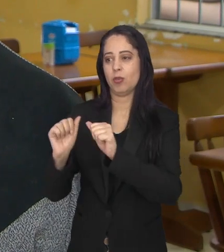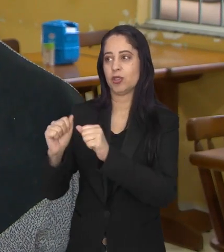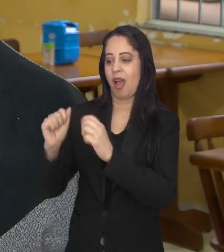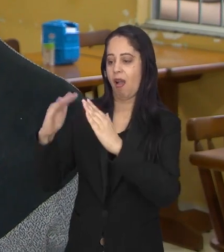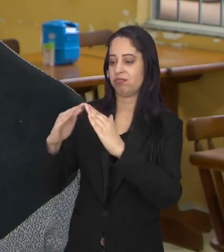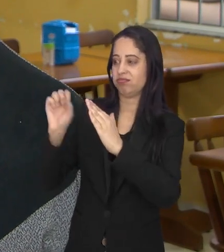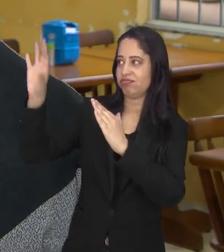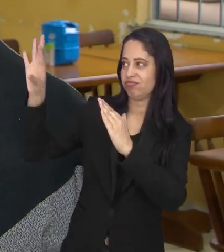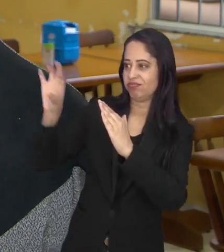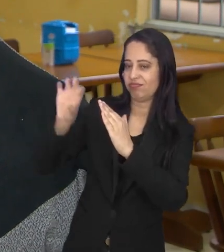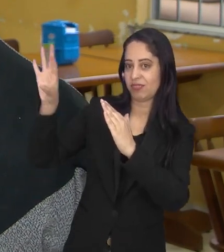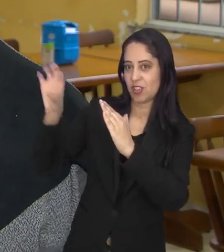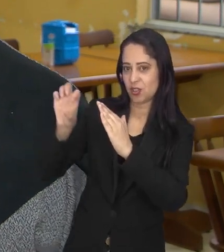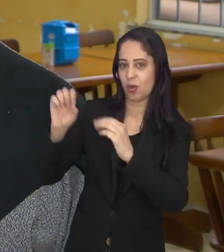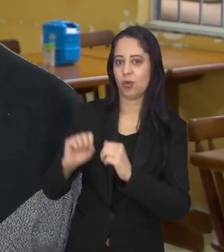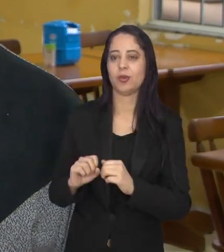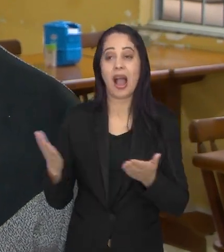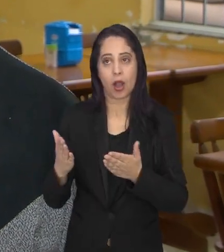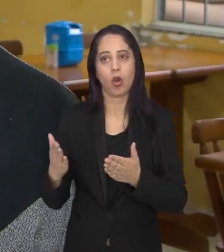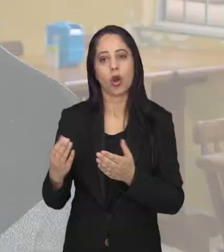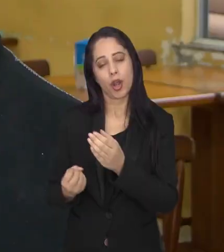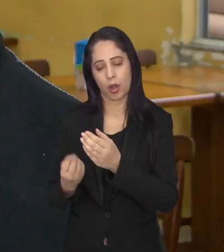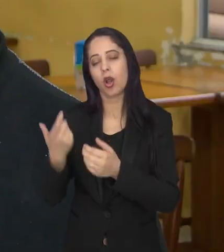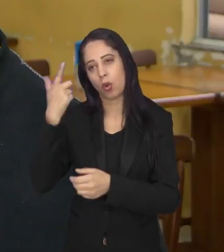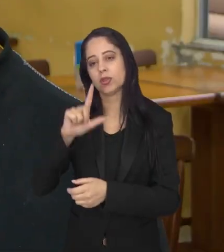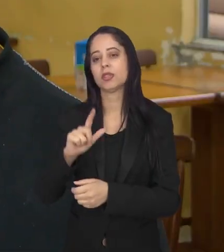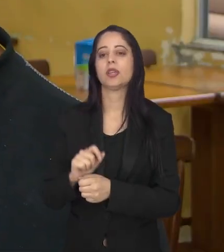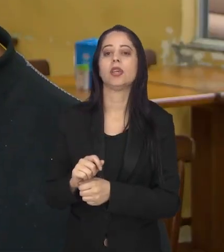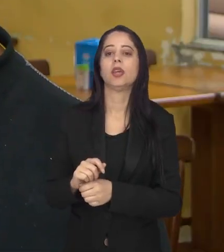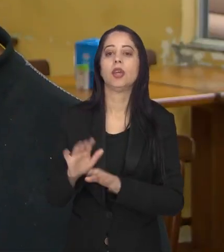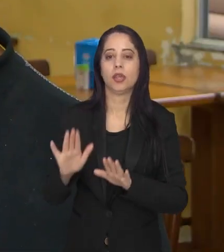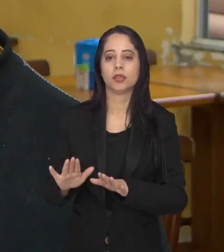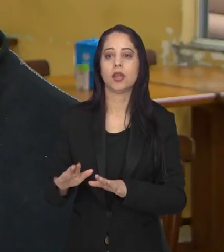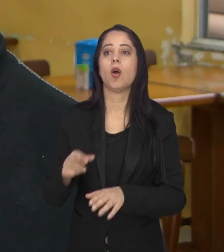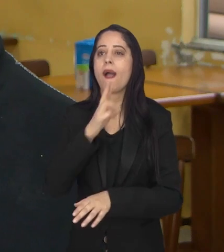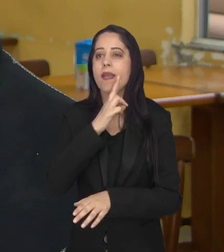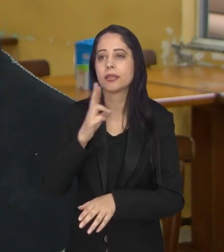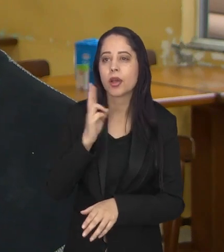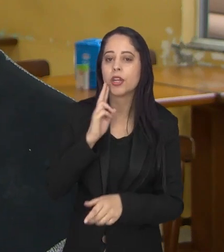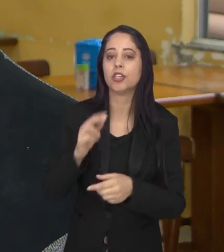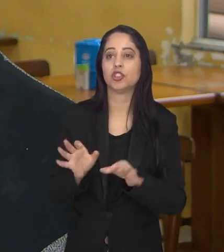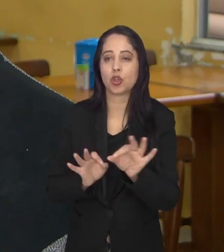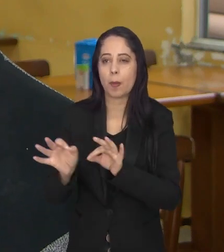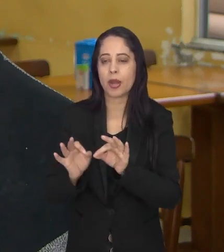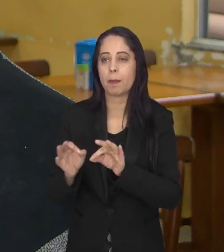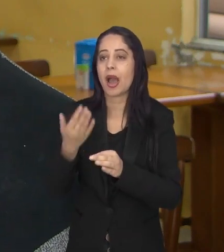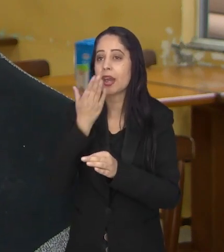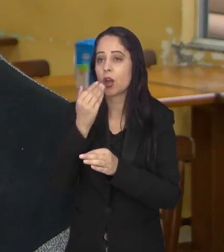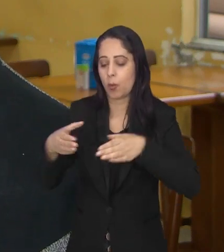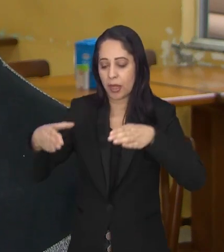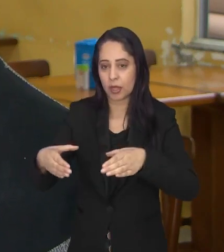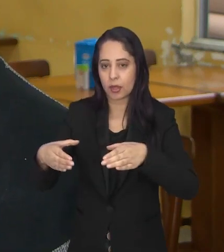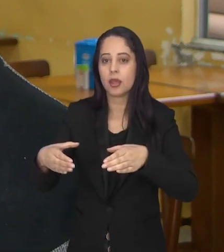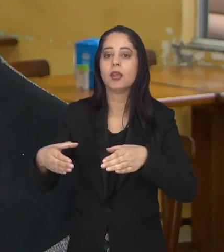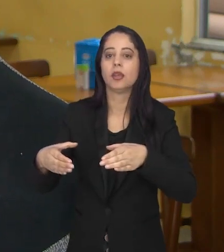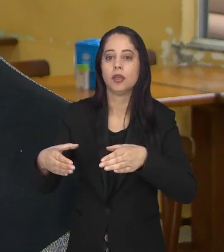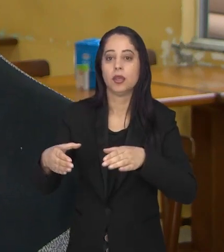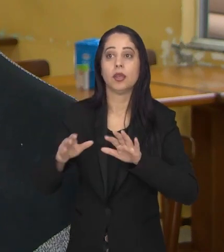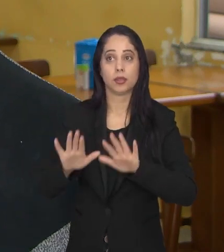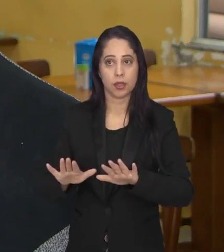o trabalho de limpeza precisa ser rápido. Nesse restaurante, a demanda é grande. Os lucros são altos, mas os custos